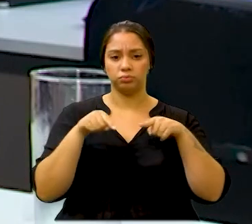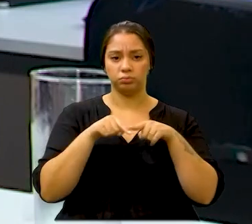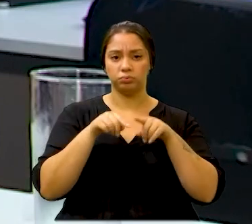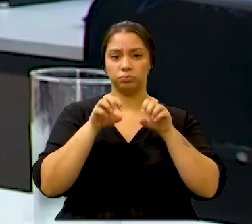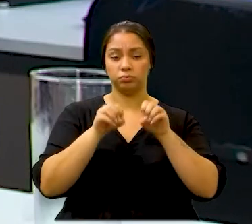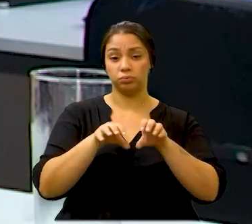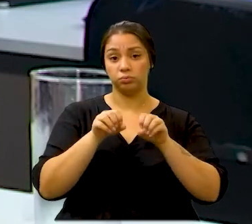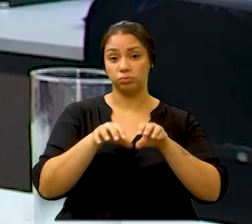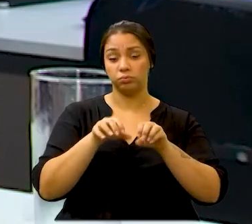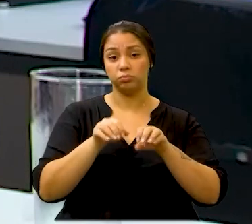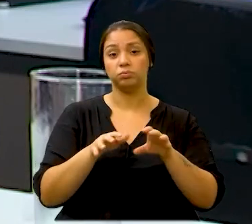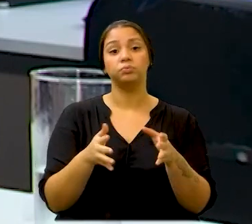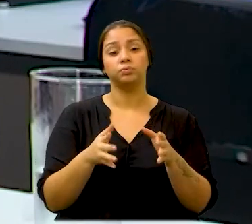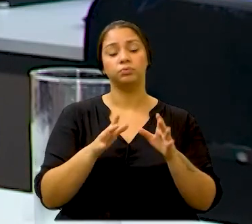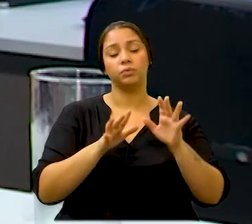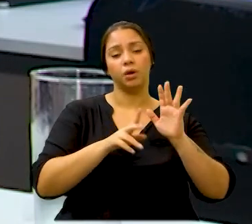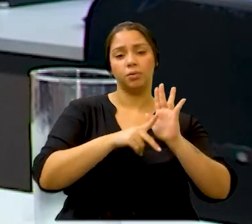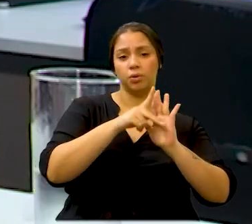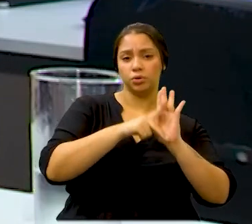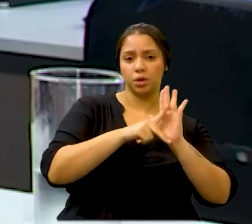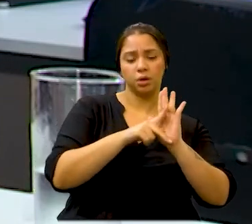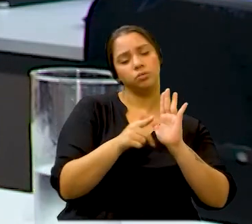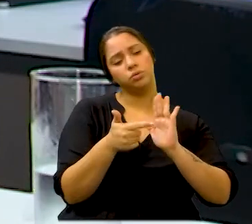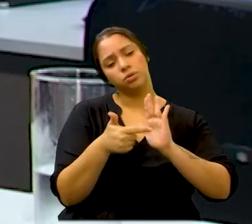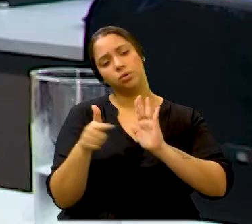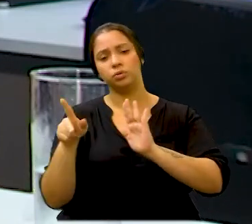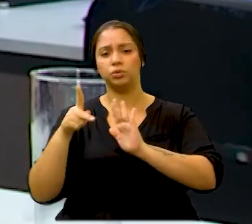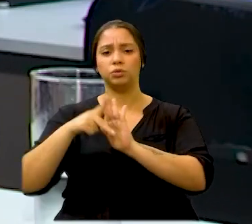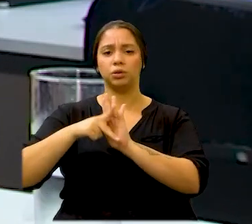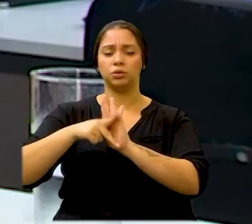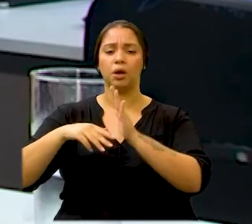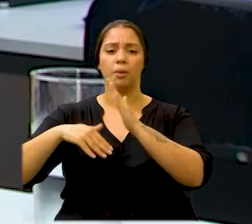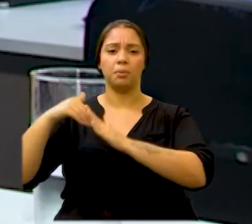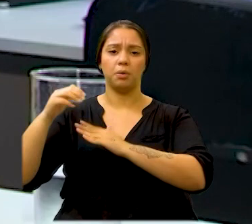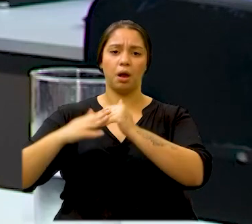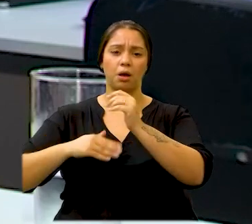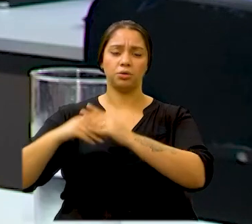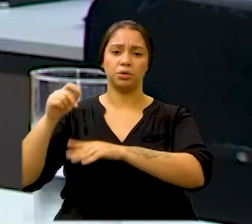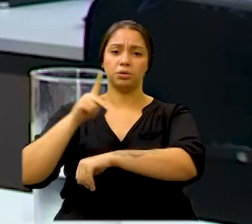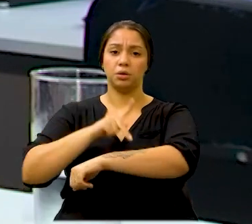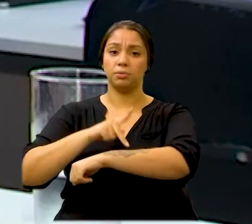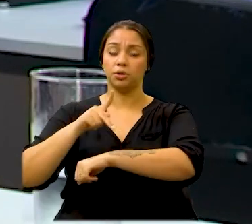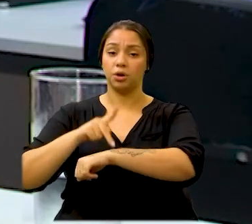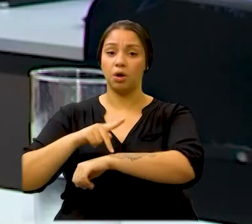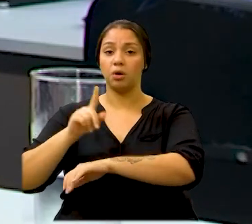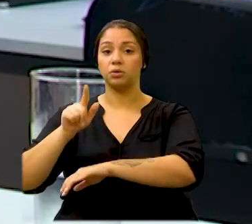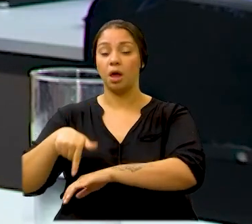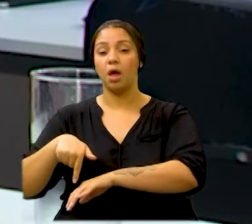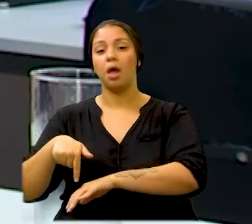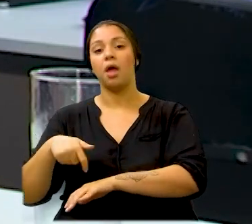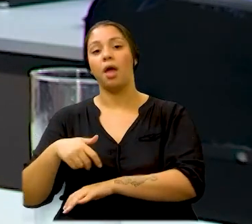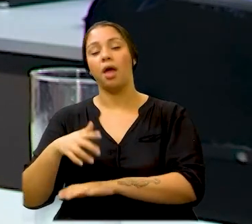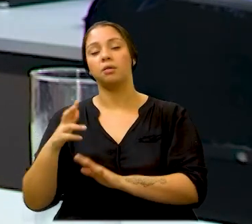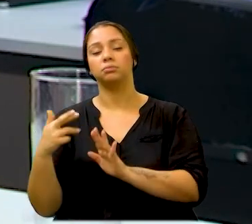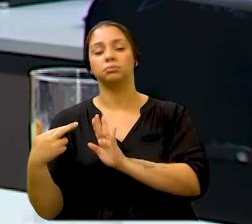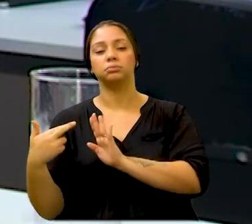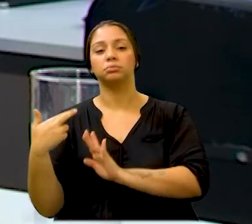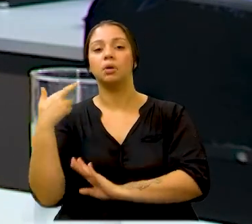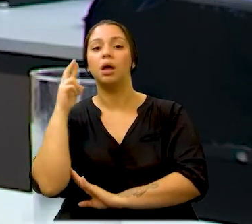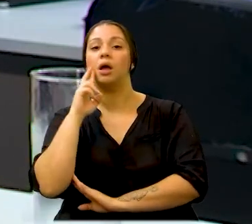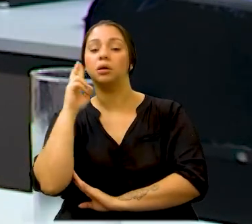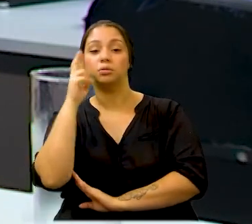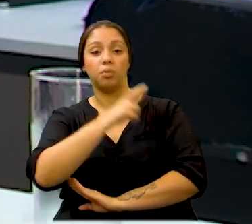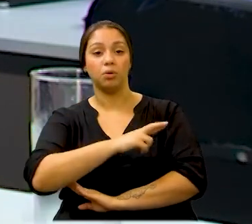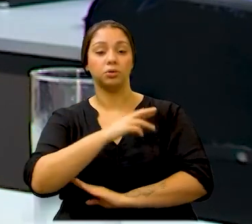educativo, esses projetos e outros projetos e outras práticas pedagógicas são a resposta que a gente precisa